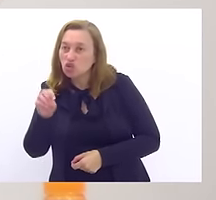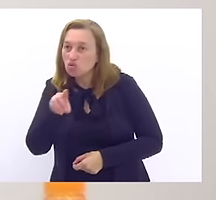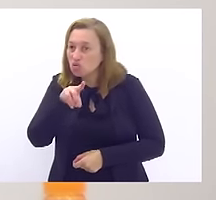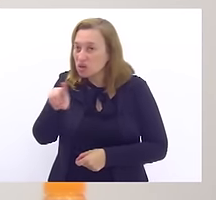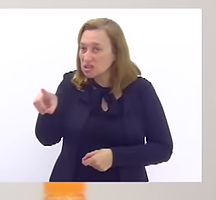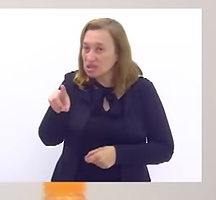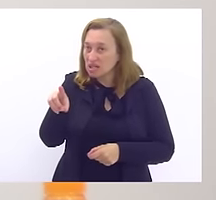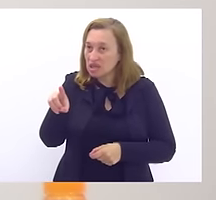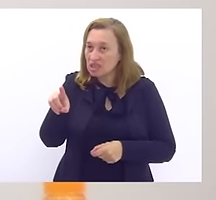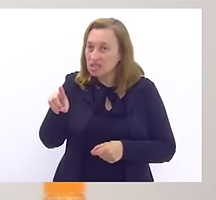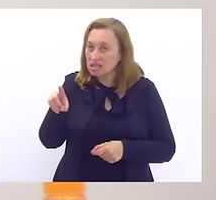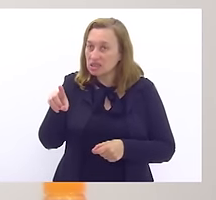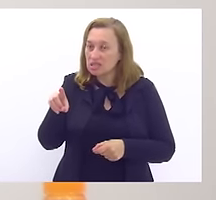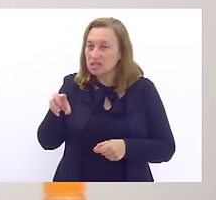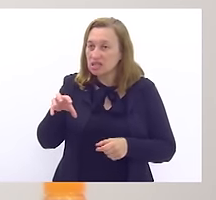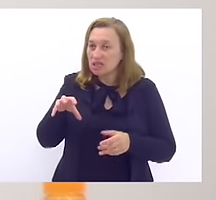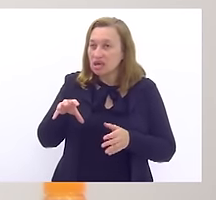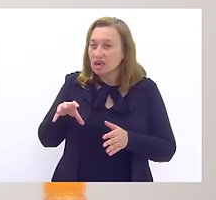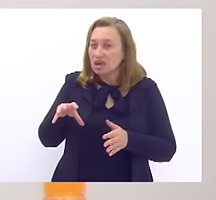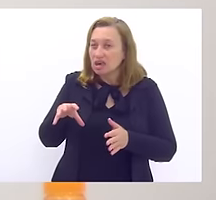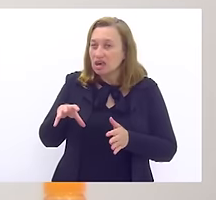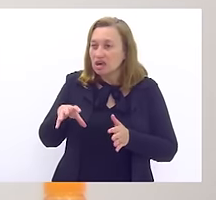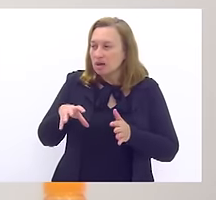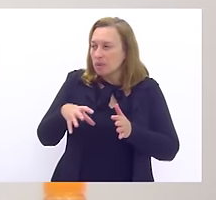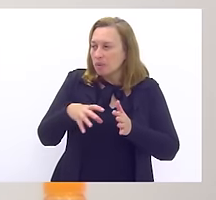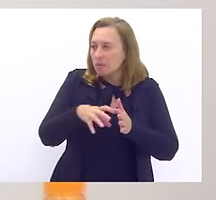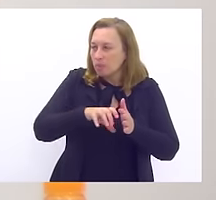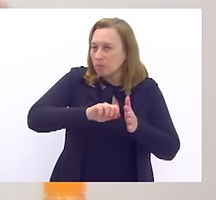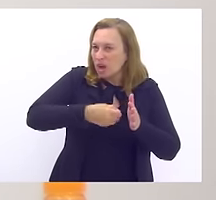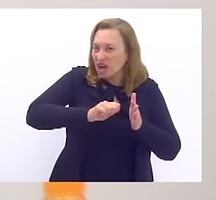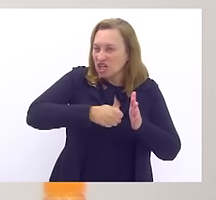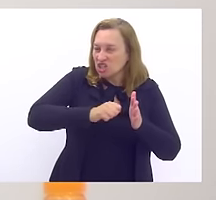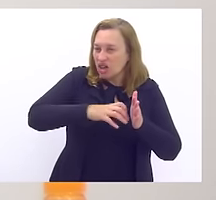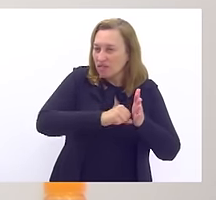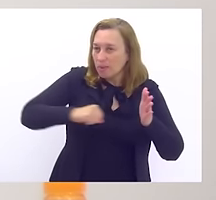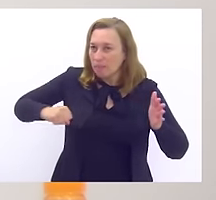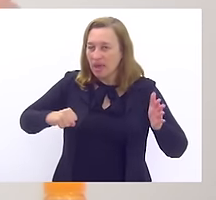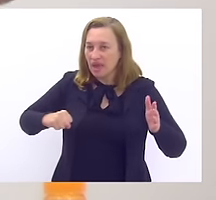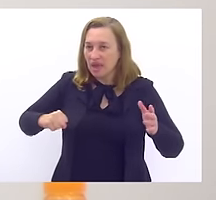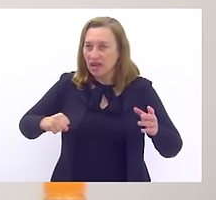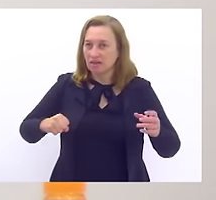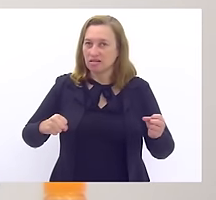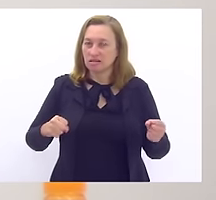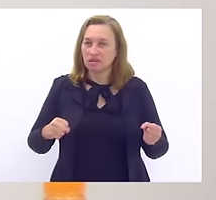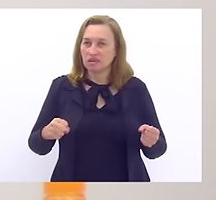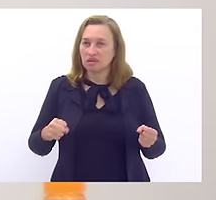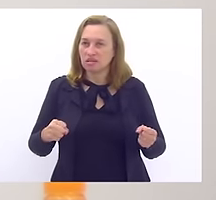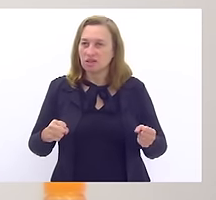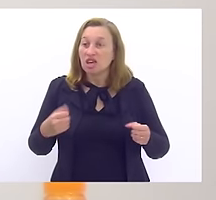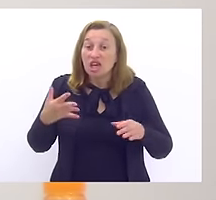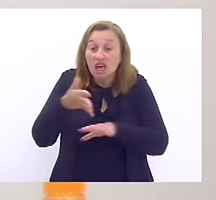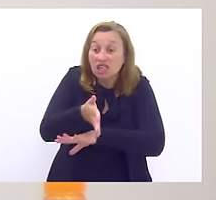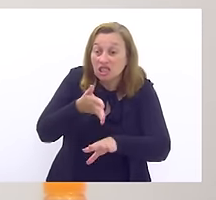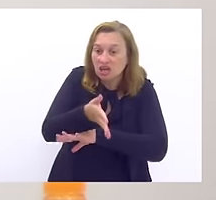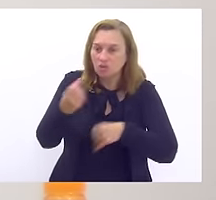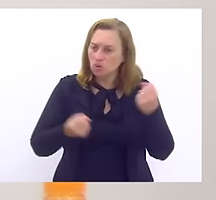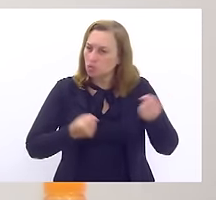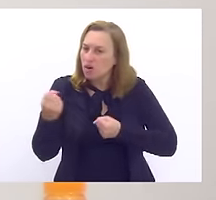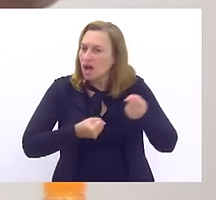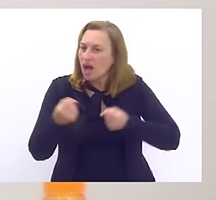têm a chave dos veículos ficam lá dentro manuseando todos os veículos entrando no bem do cidadão pô